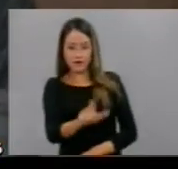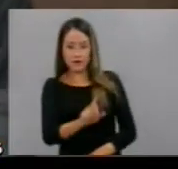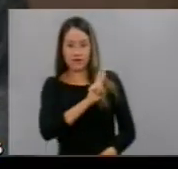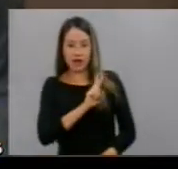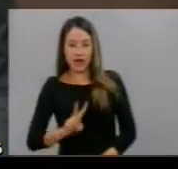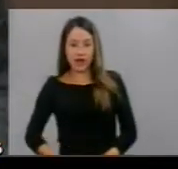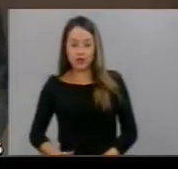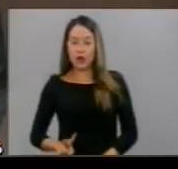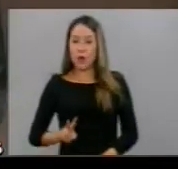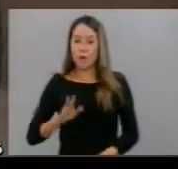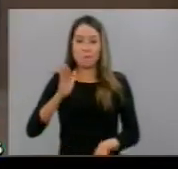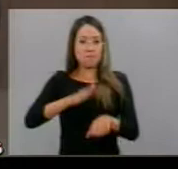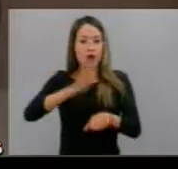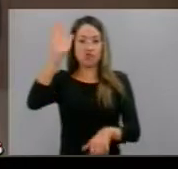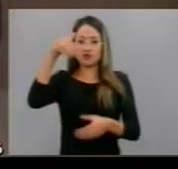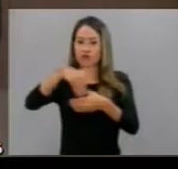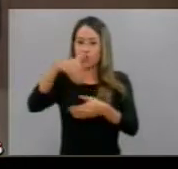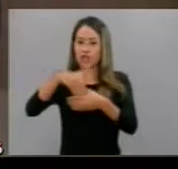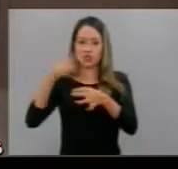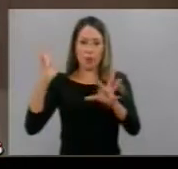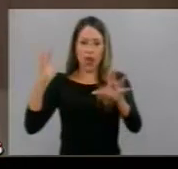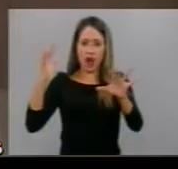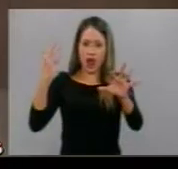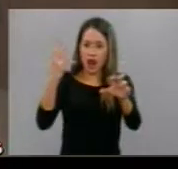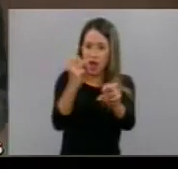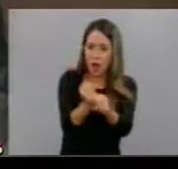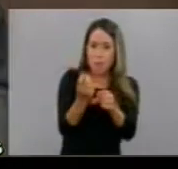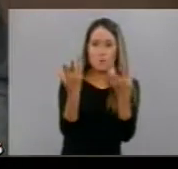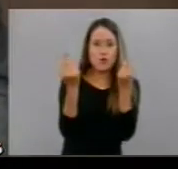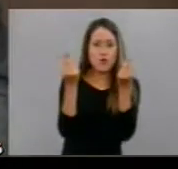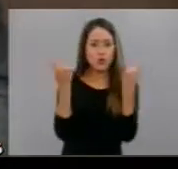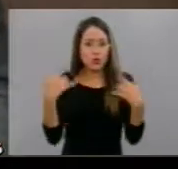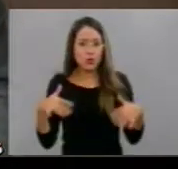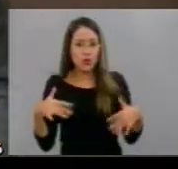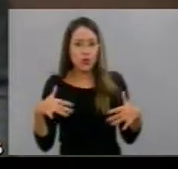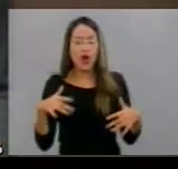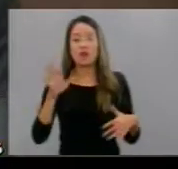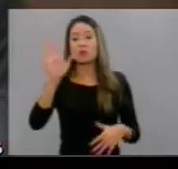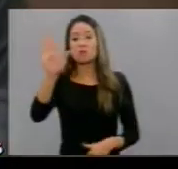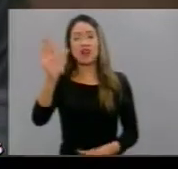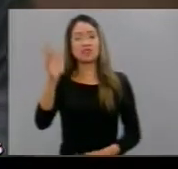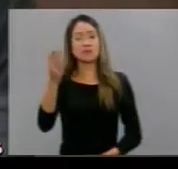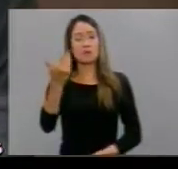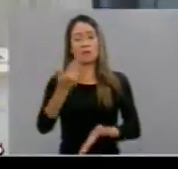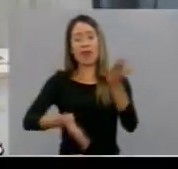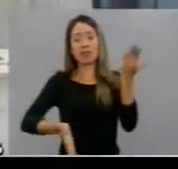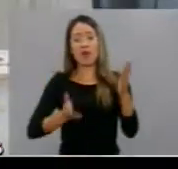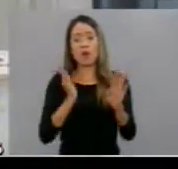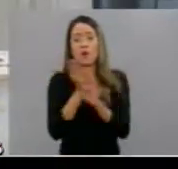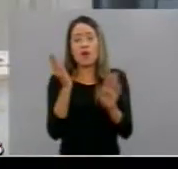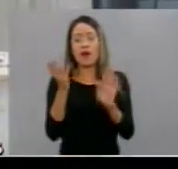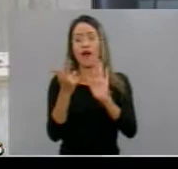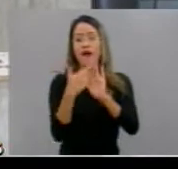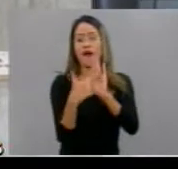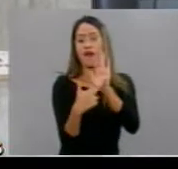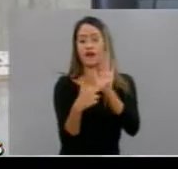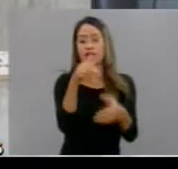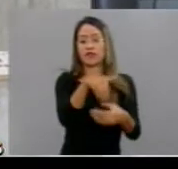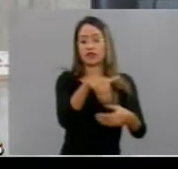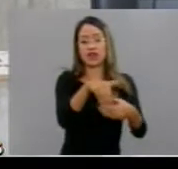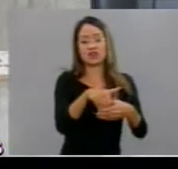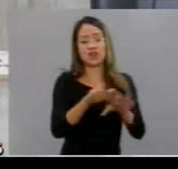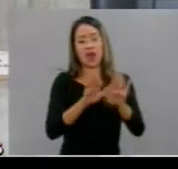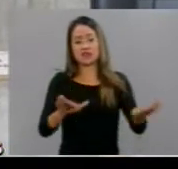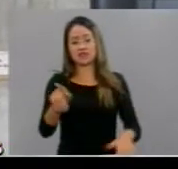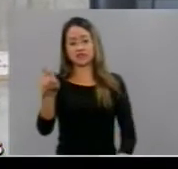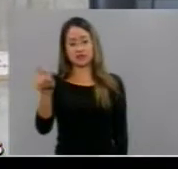mais votado e simplesmente ficar de fora por conta de uma regra eleitoral. Não vejo justiça nisso,